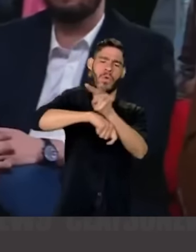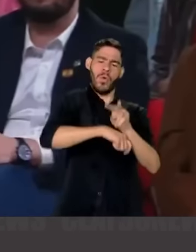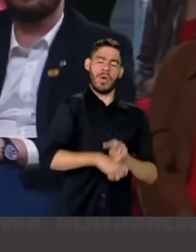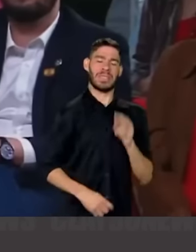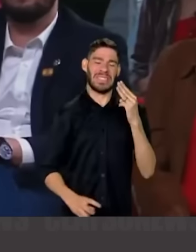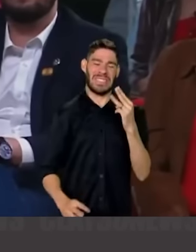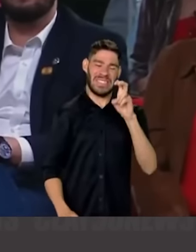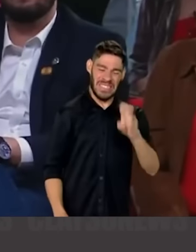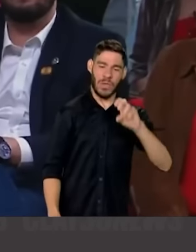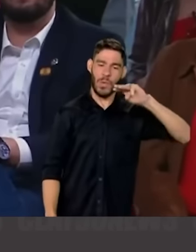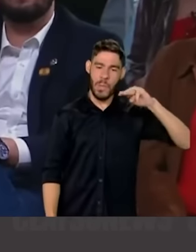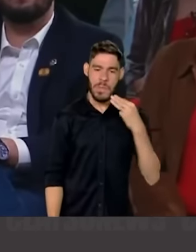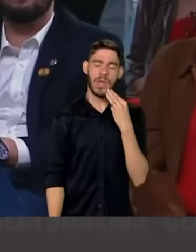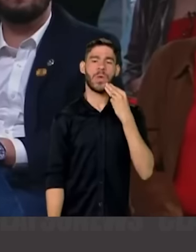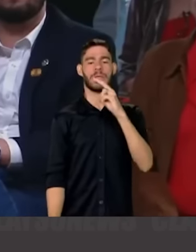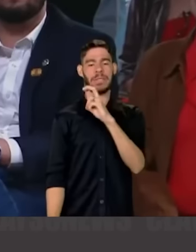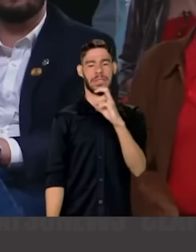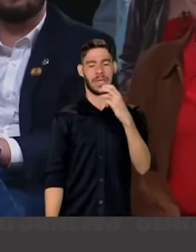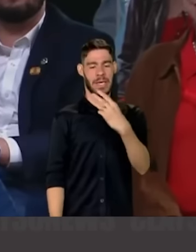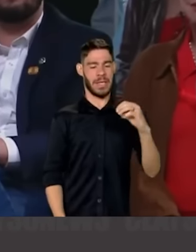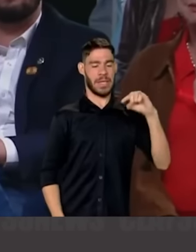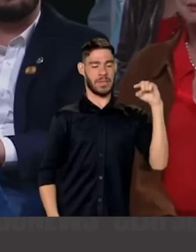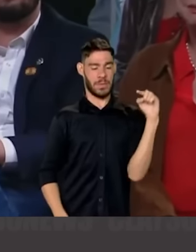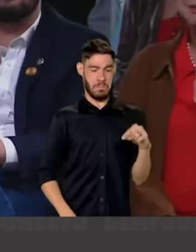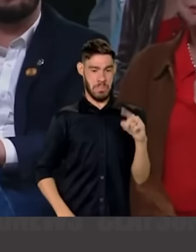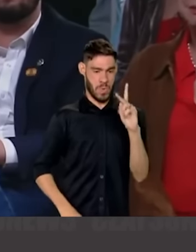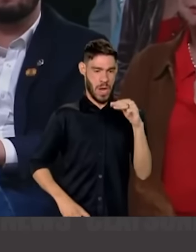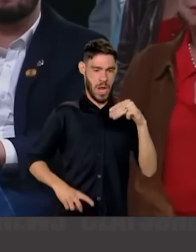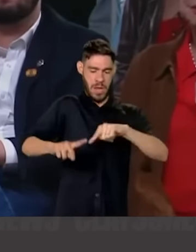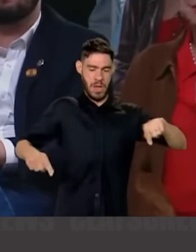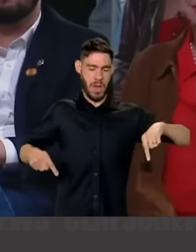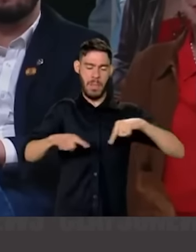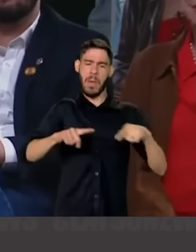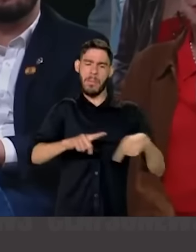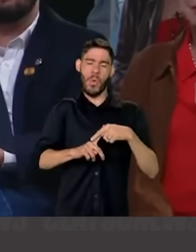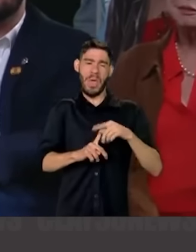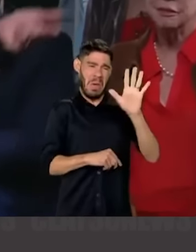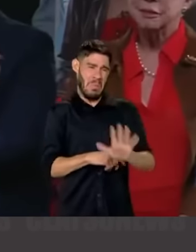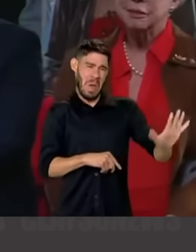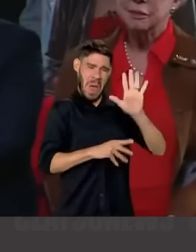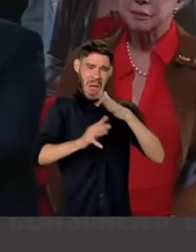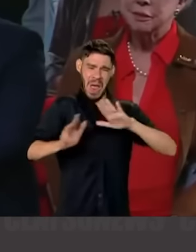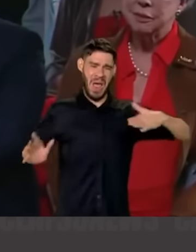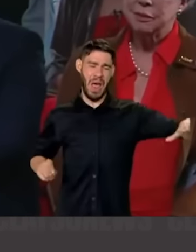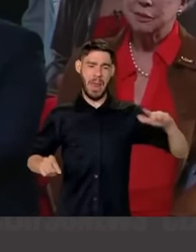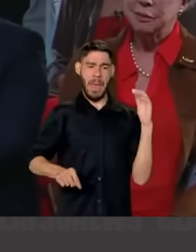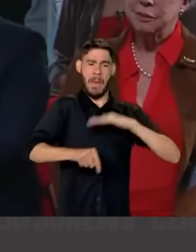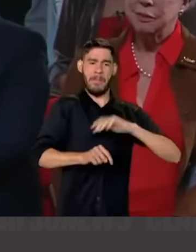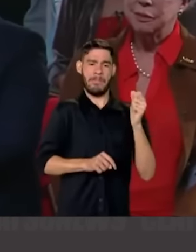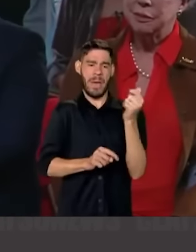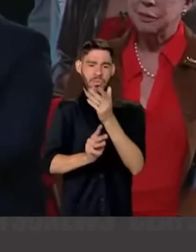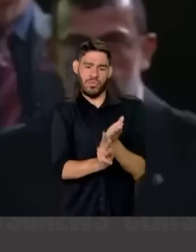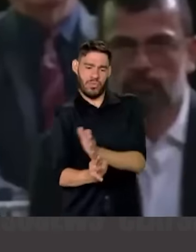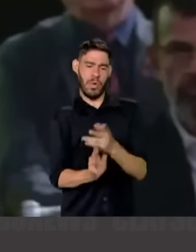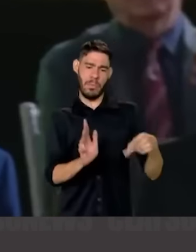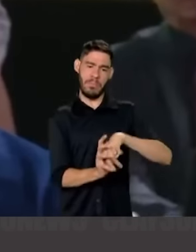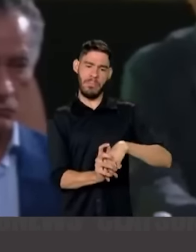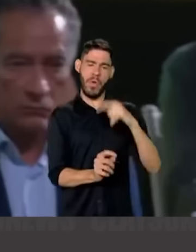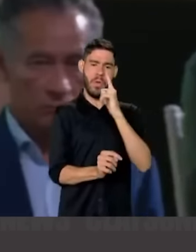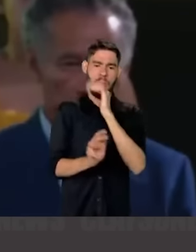5 milhões e 300 mil quilômetros quadrados, porque o Brasil tem uma área marítima muito maior do que a nossa fronteira